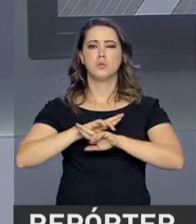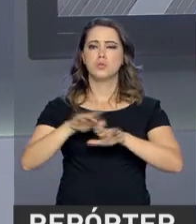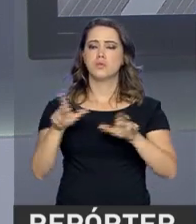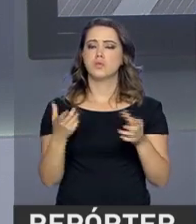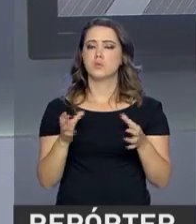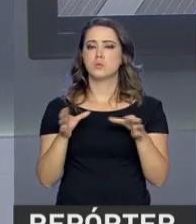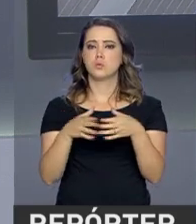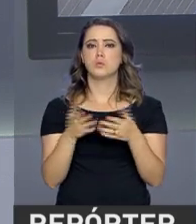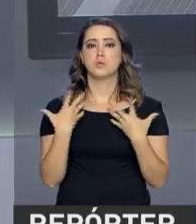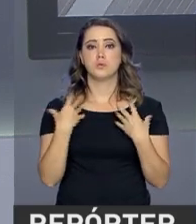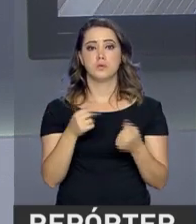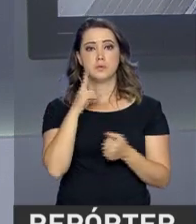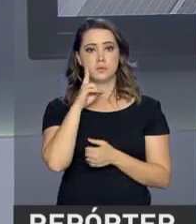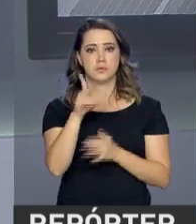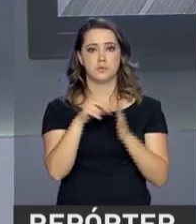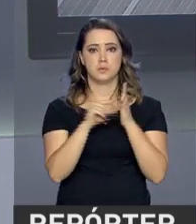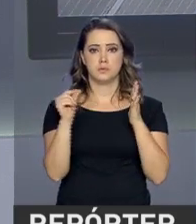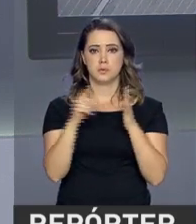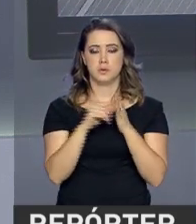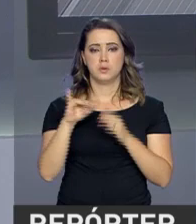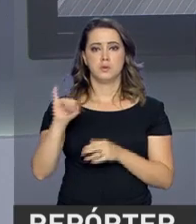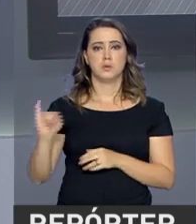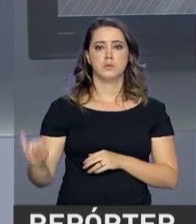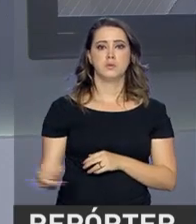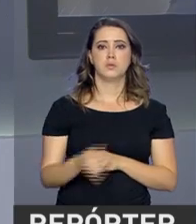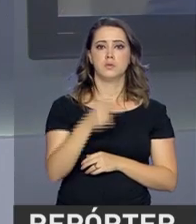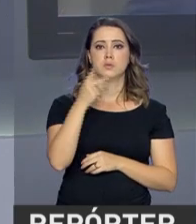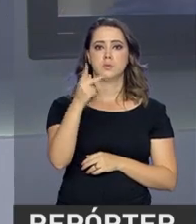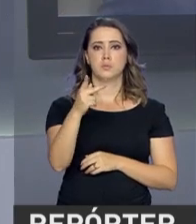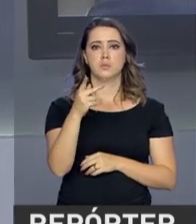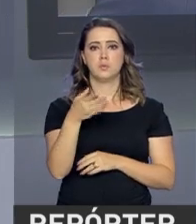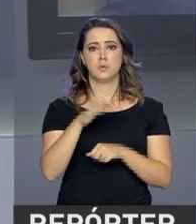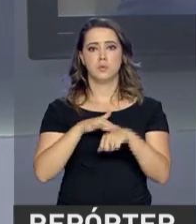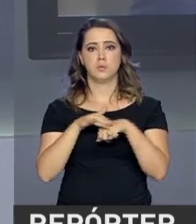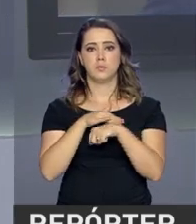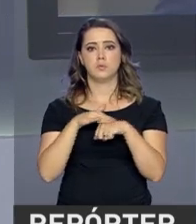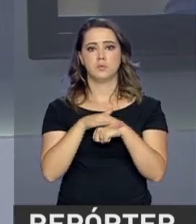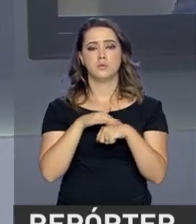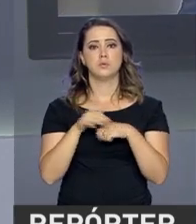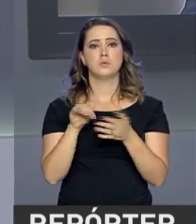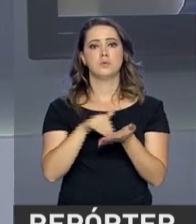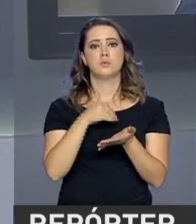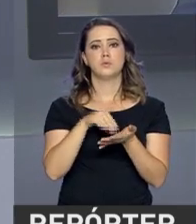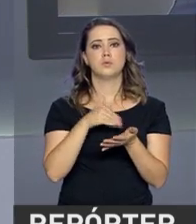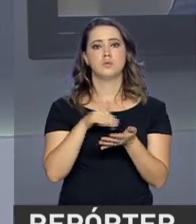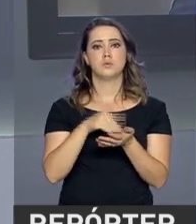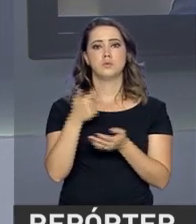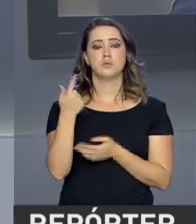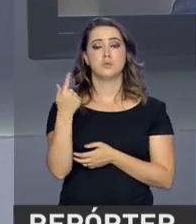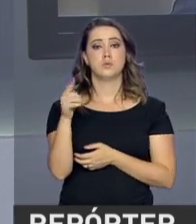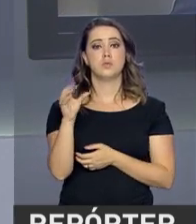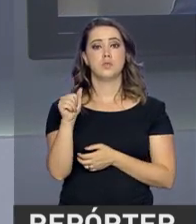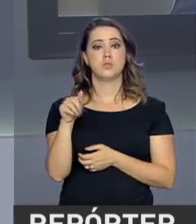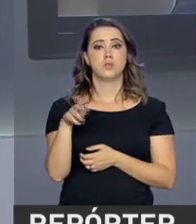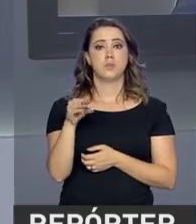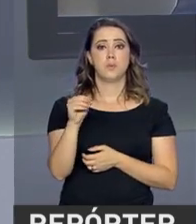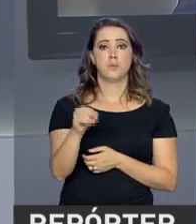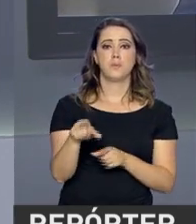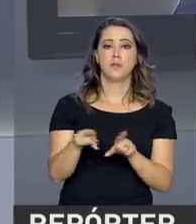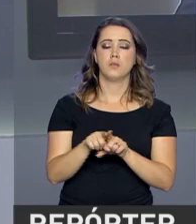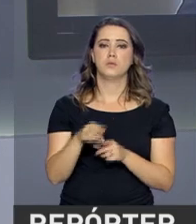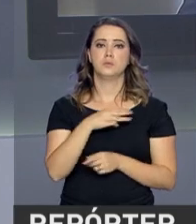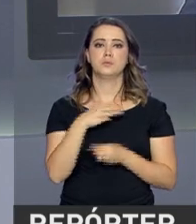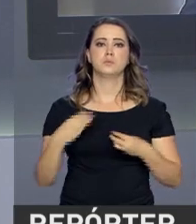setor nós vamos agora ao palácio do planalto onde o repórter joão pedro netto conversa com o secretário de geologia e mineração